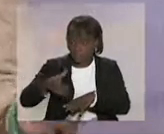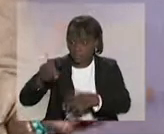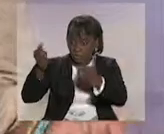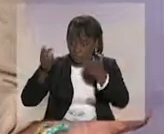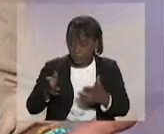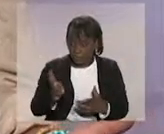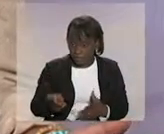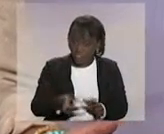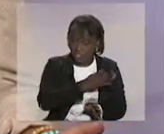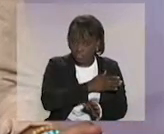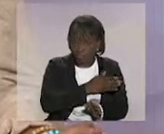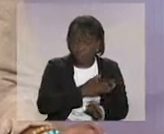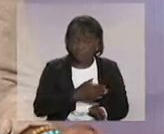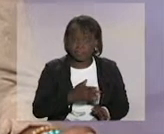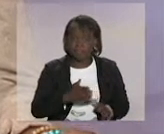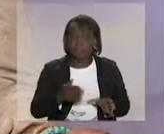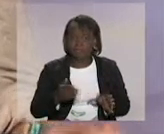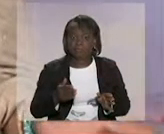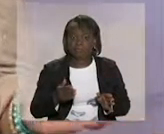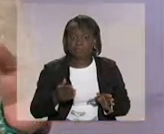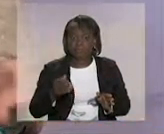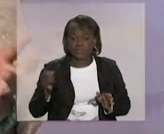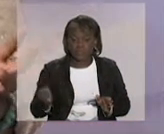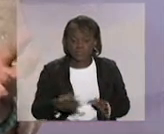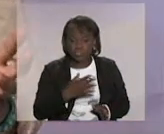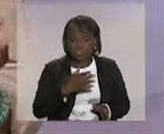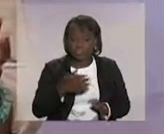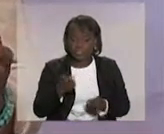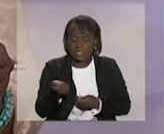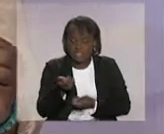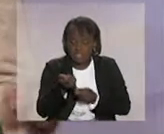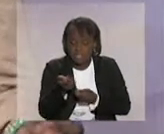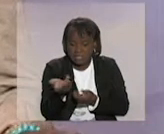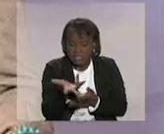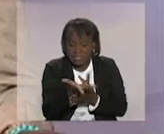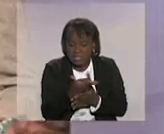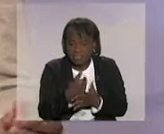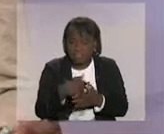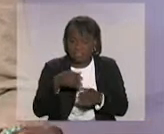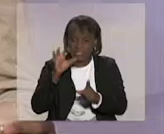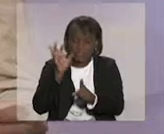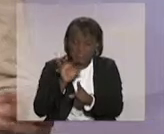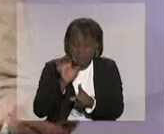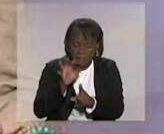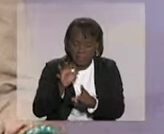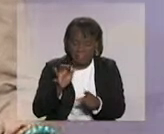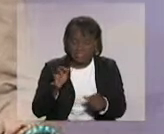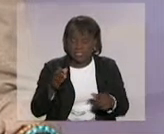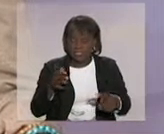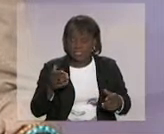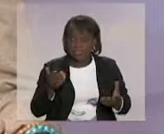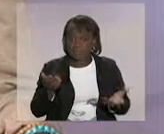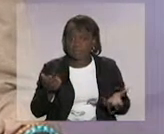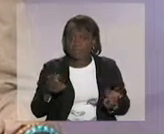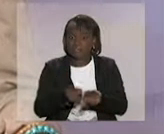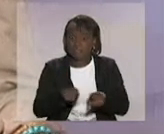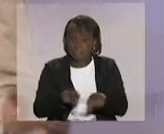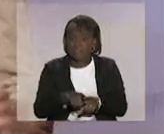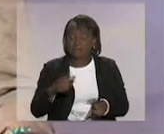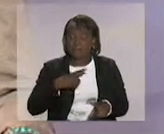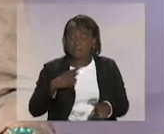E, como você mesma disse no primeiro bloco, né, essa parte nova do assédio e da importunação ofensiva ao